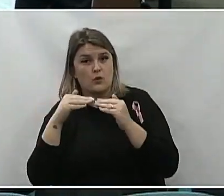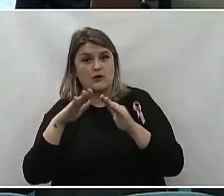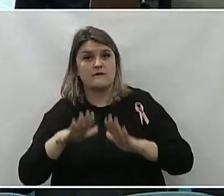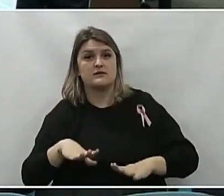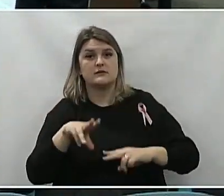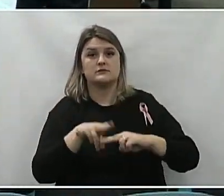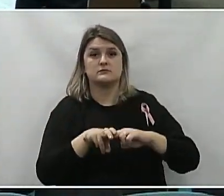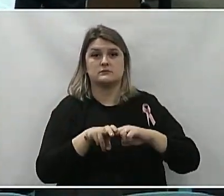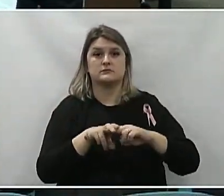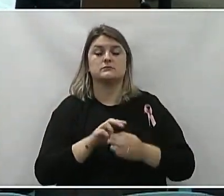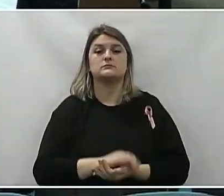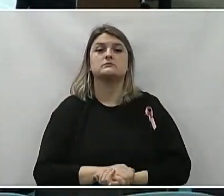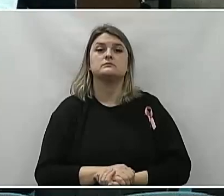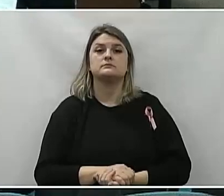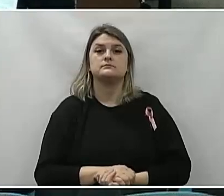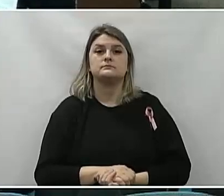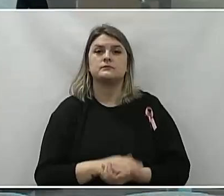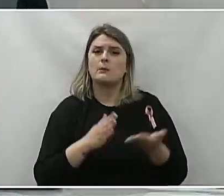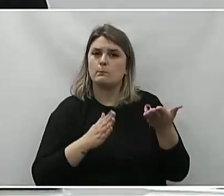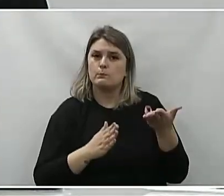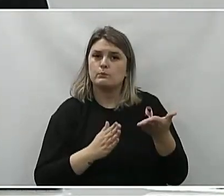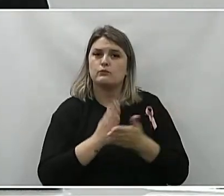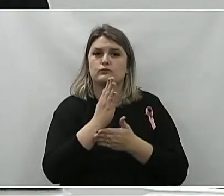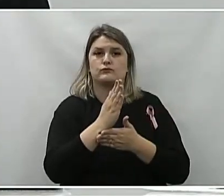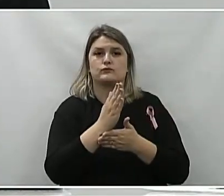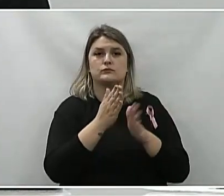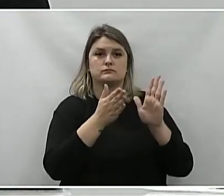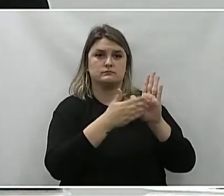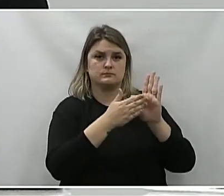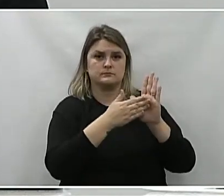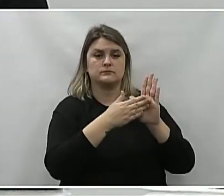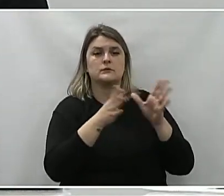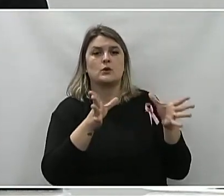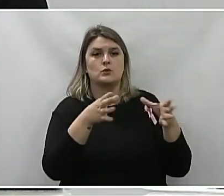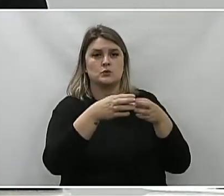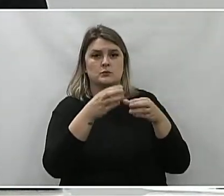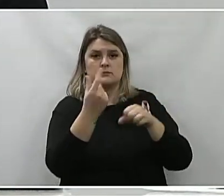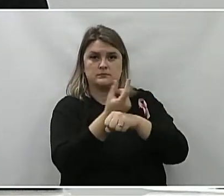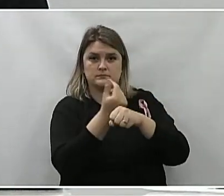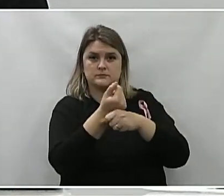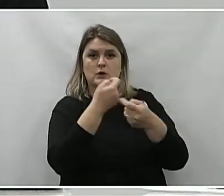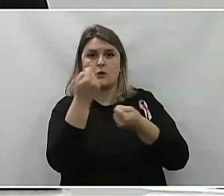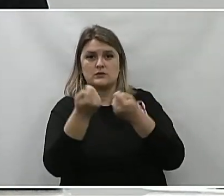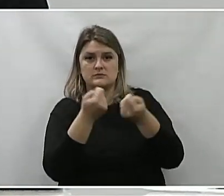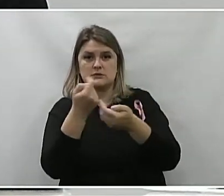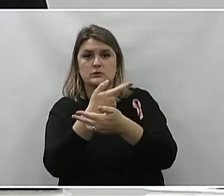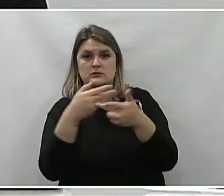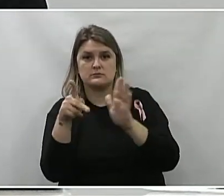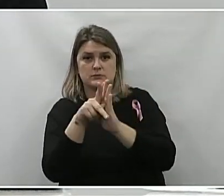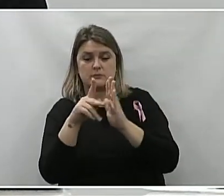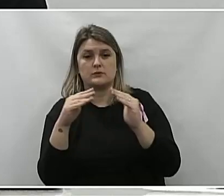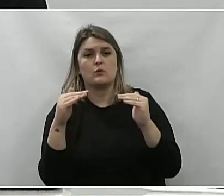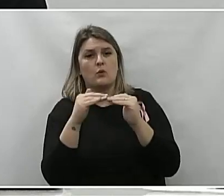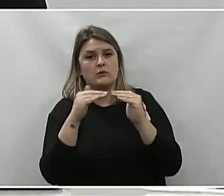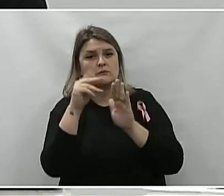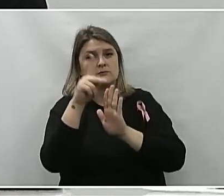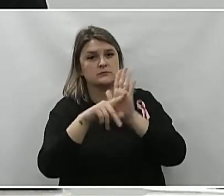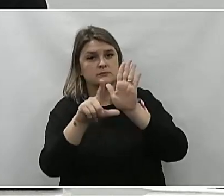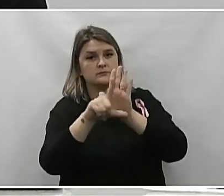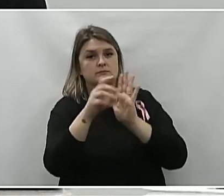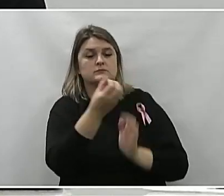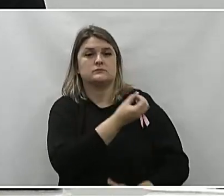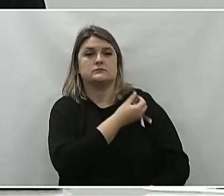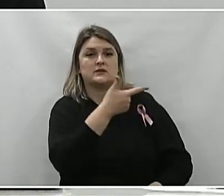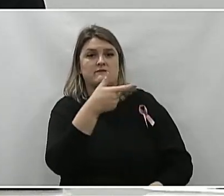que aprovam permaneçam Como estão aprovado parecer fundamentada comissão de Finanças orçamento e patrimônio favorável projeto